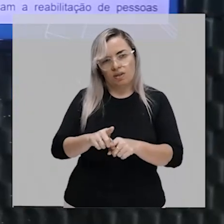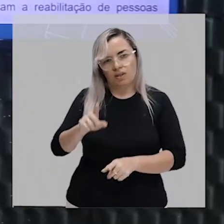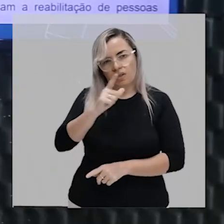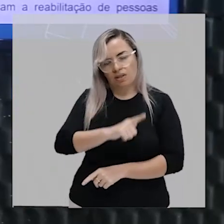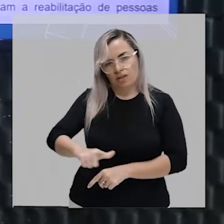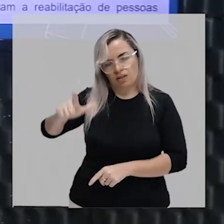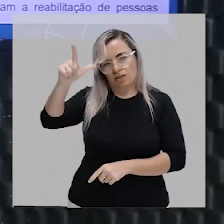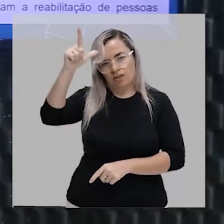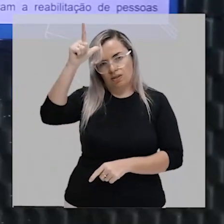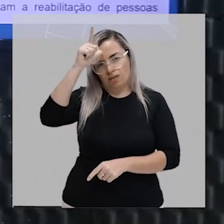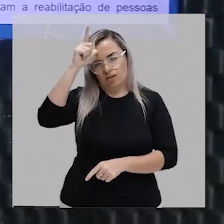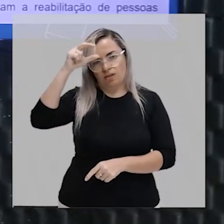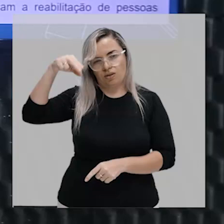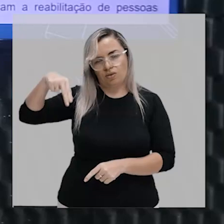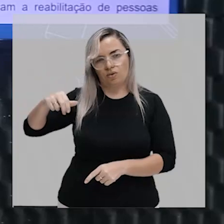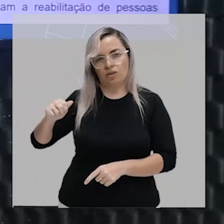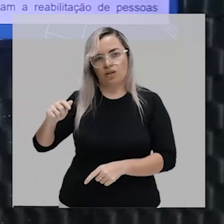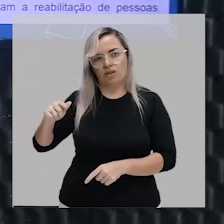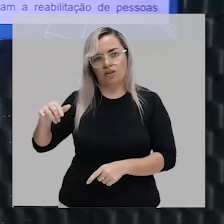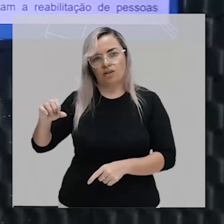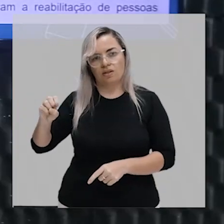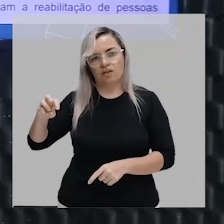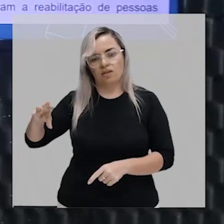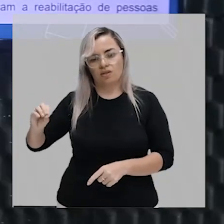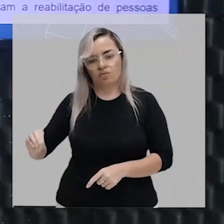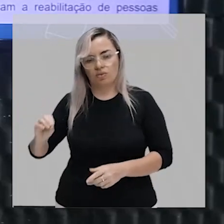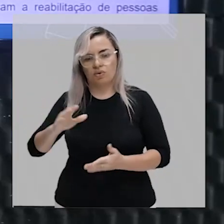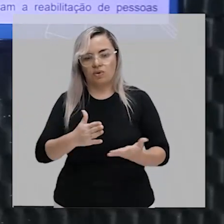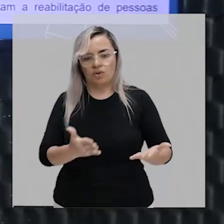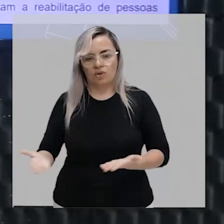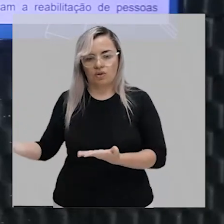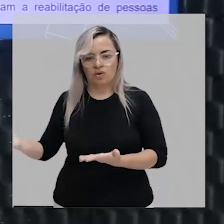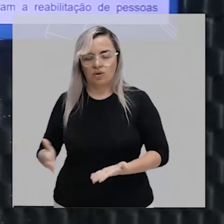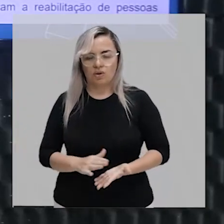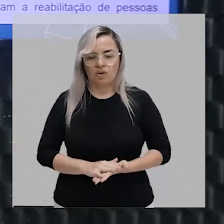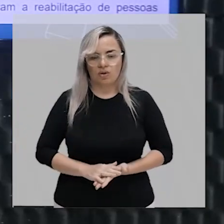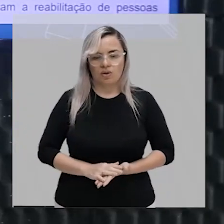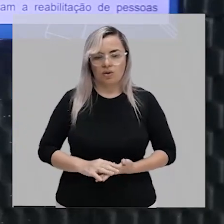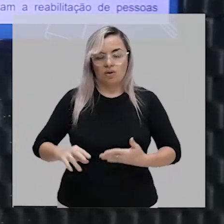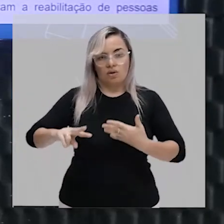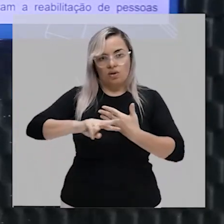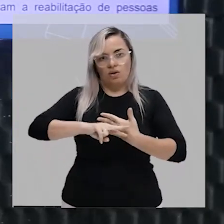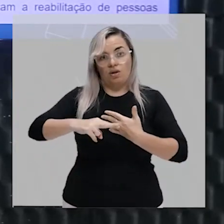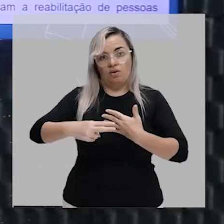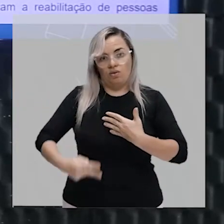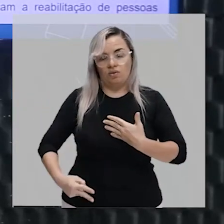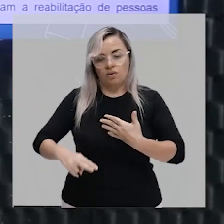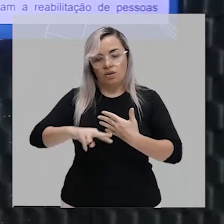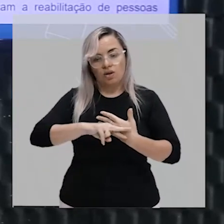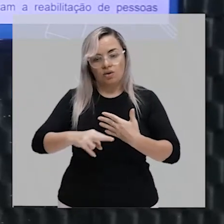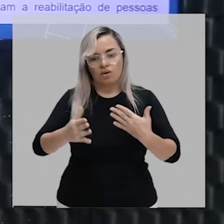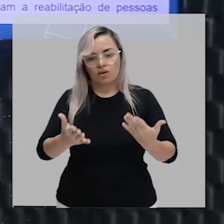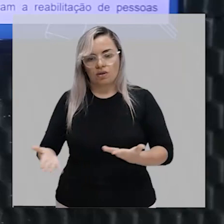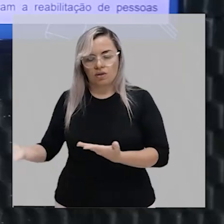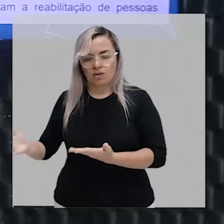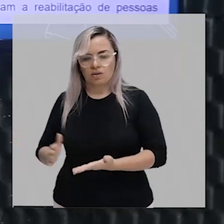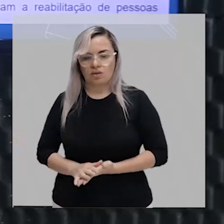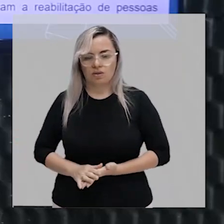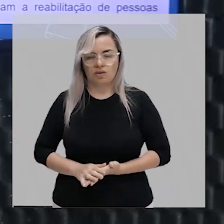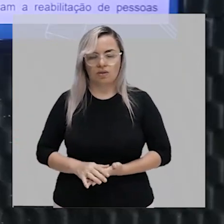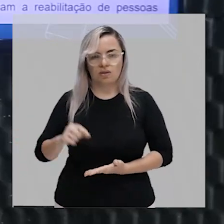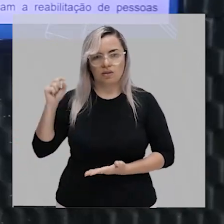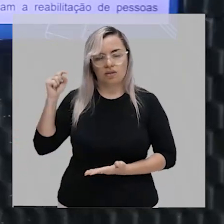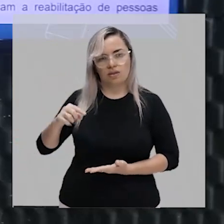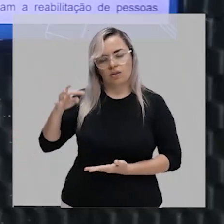Tá? Então, vamos olhar para o comando da questão. Um resultado, um efeito, né, da